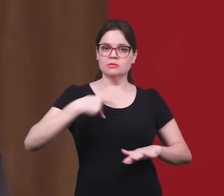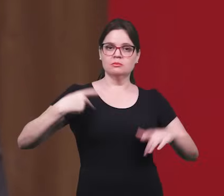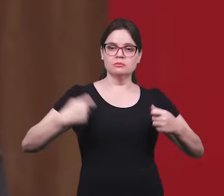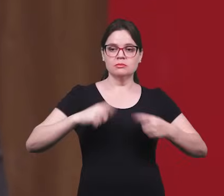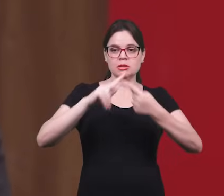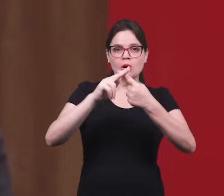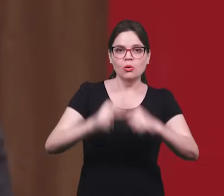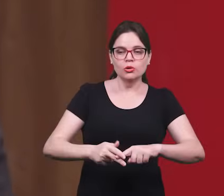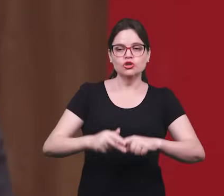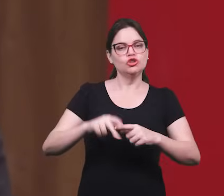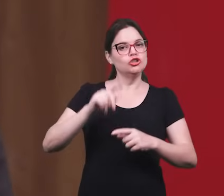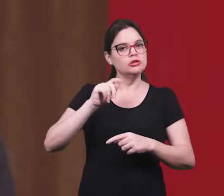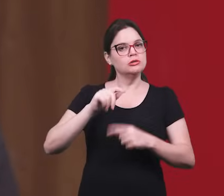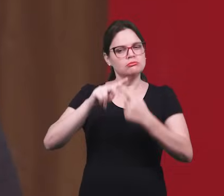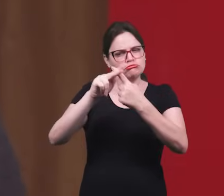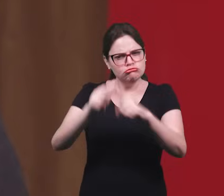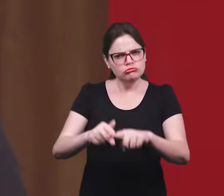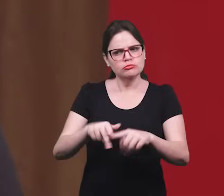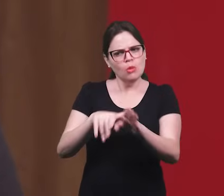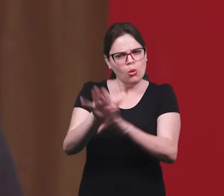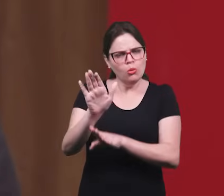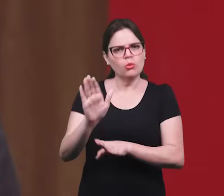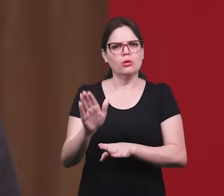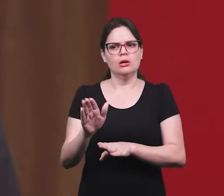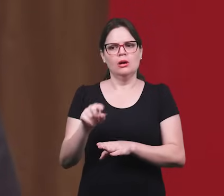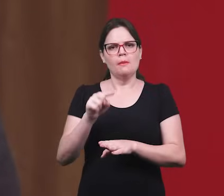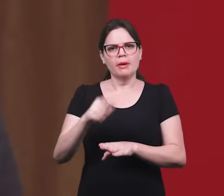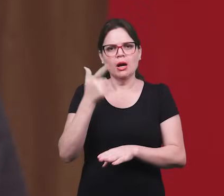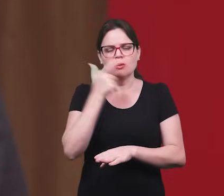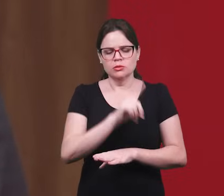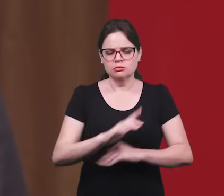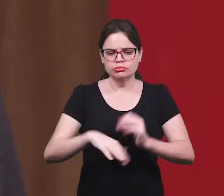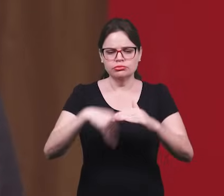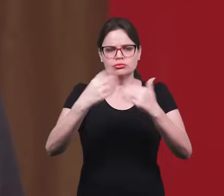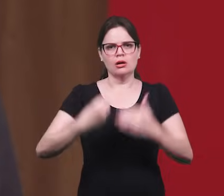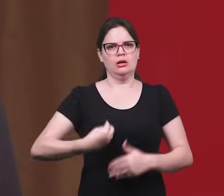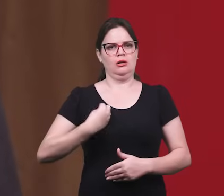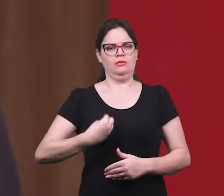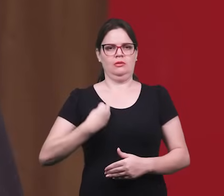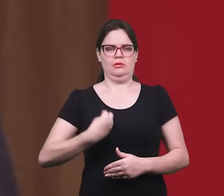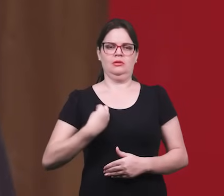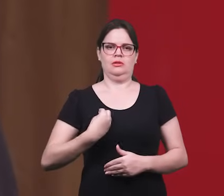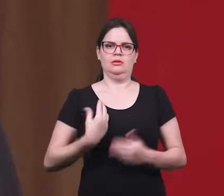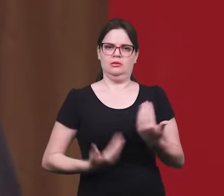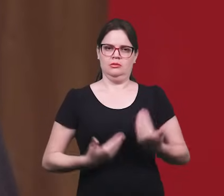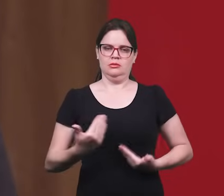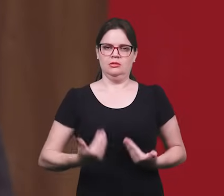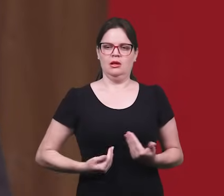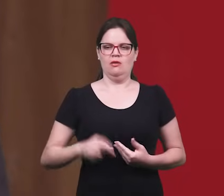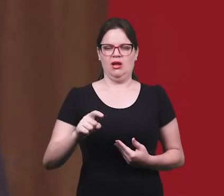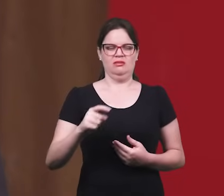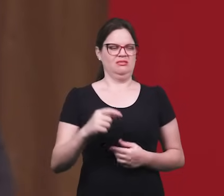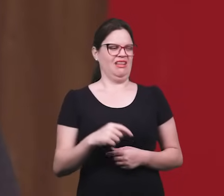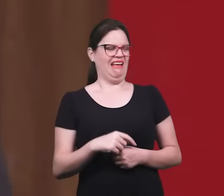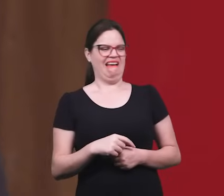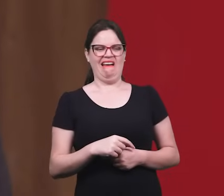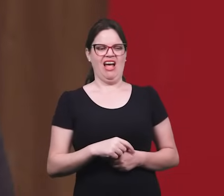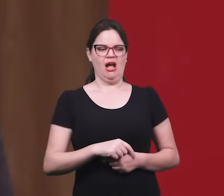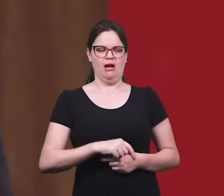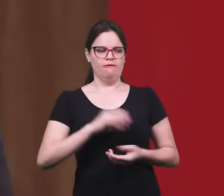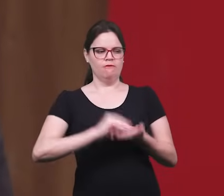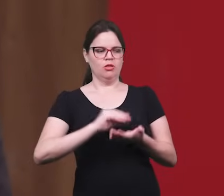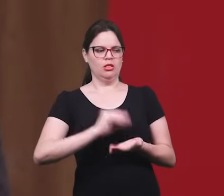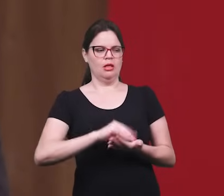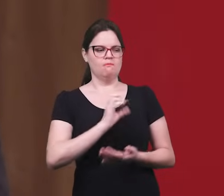que fazer para colocar em ordem alguma coisa na vida da igreja e aí o irmão entende que aquilo vocês não ão não há faltou